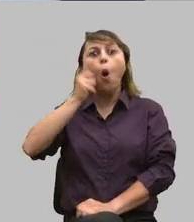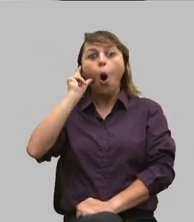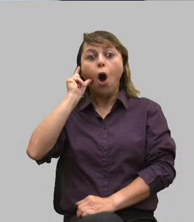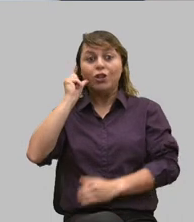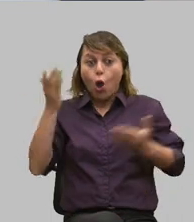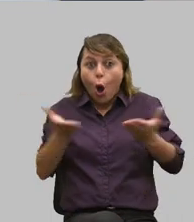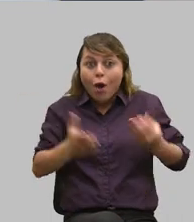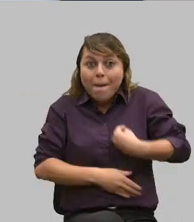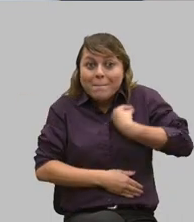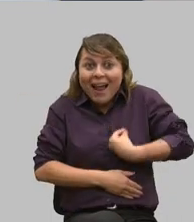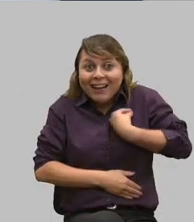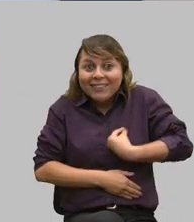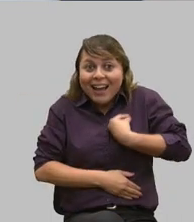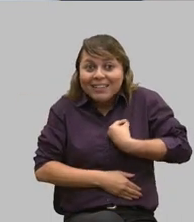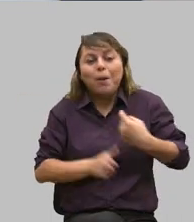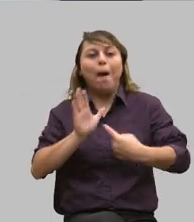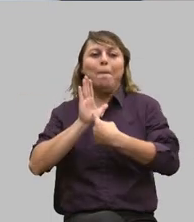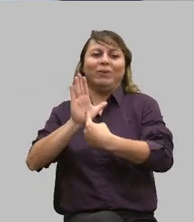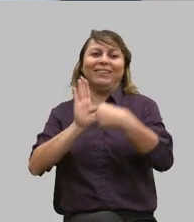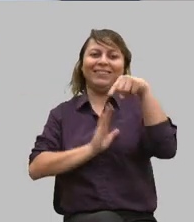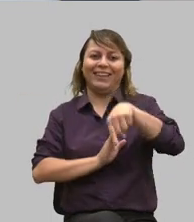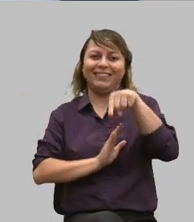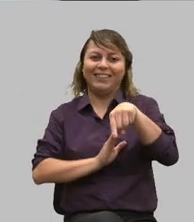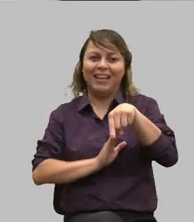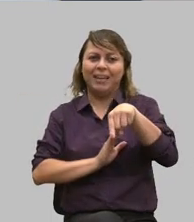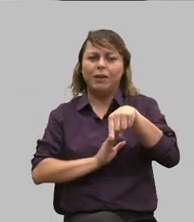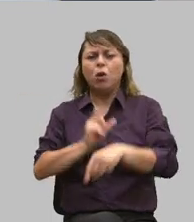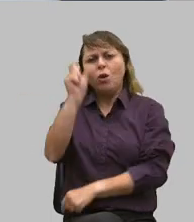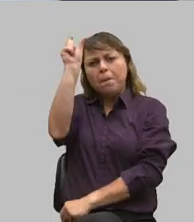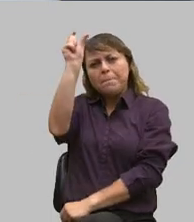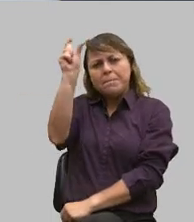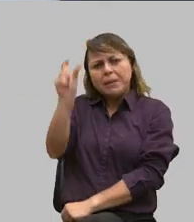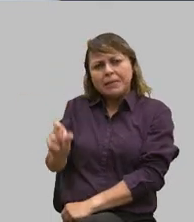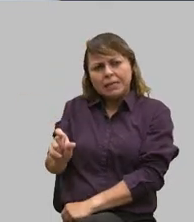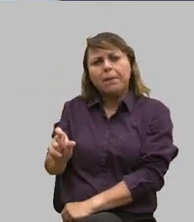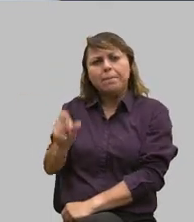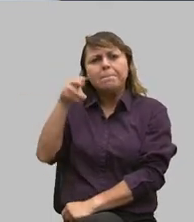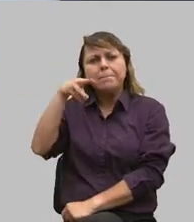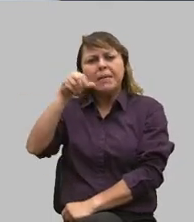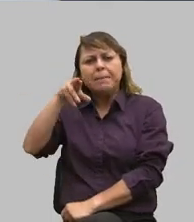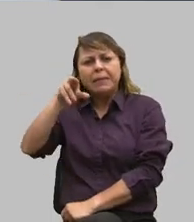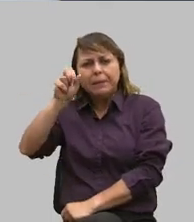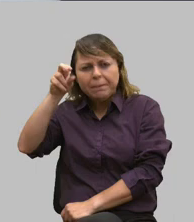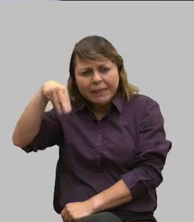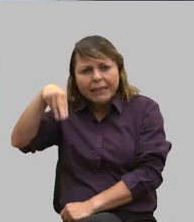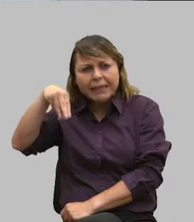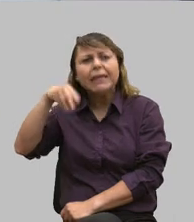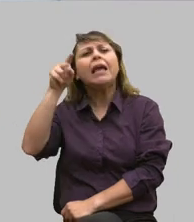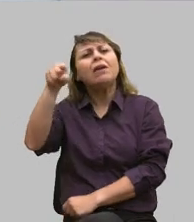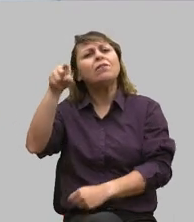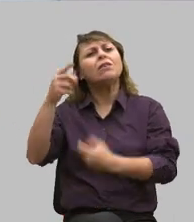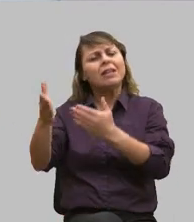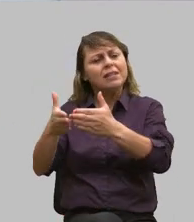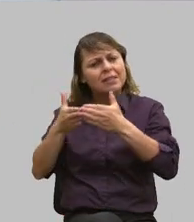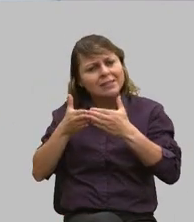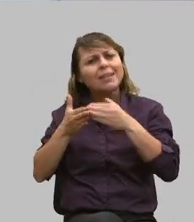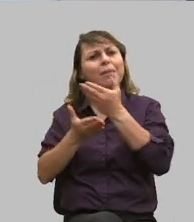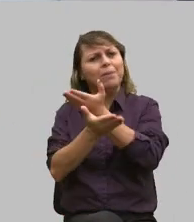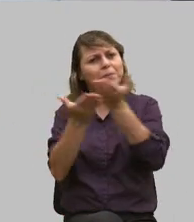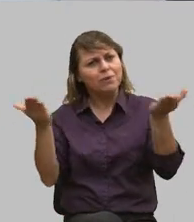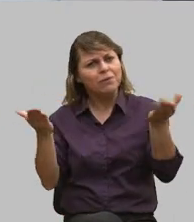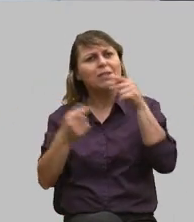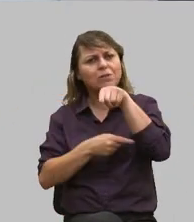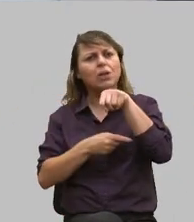no hoje né e ele lá com esse personagem o migin vou pedir a licença para vocês mas eu quero ler